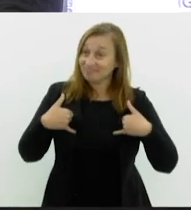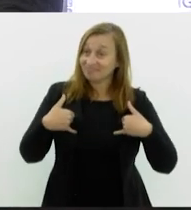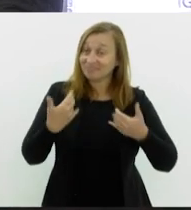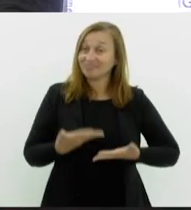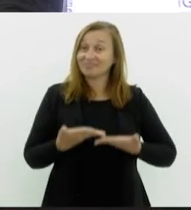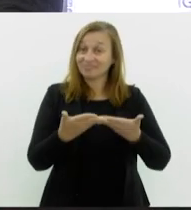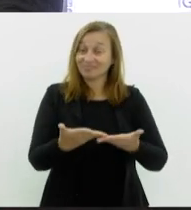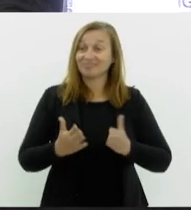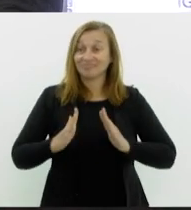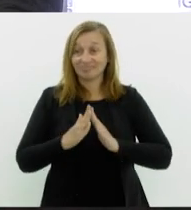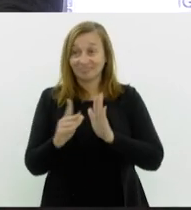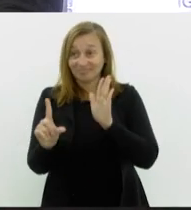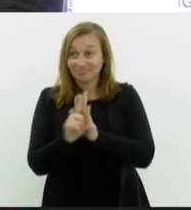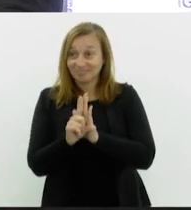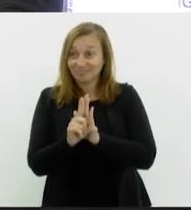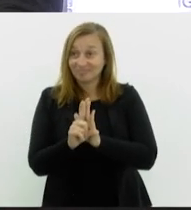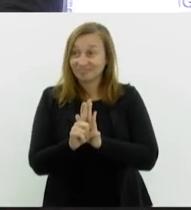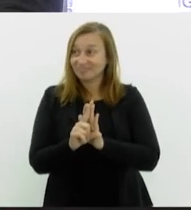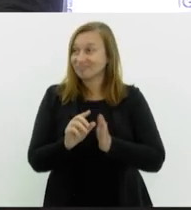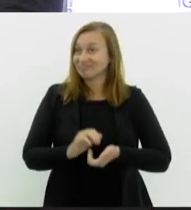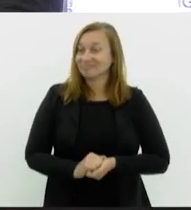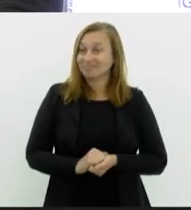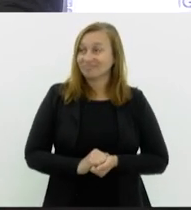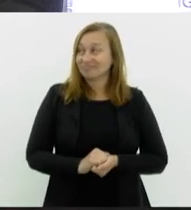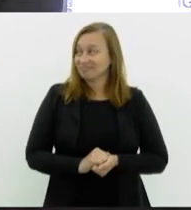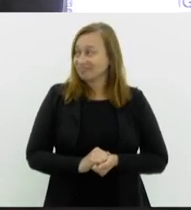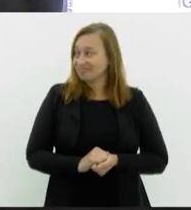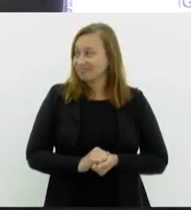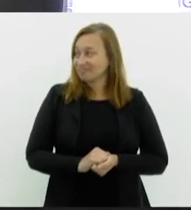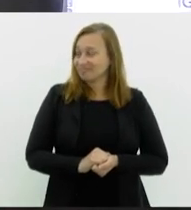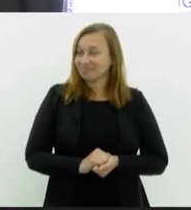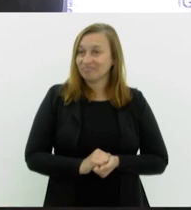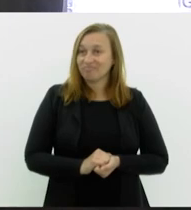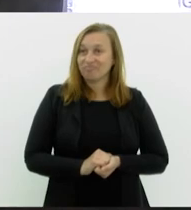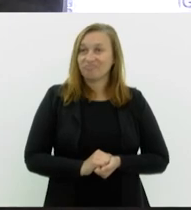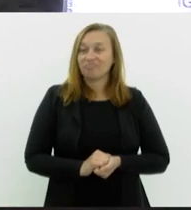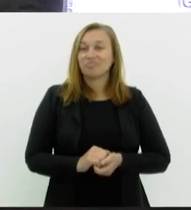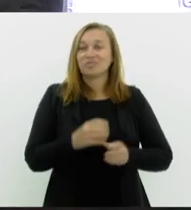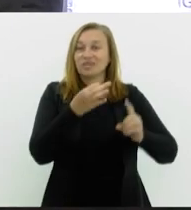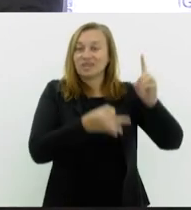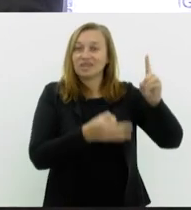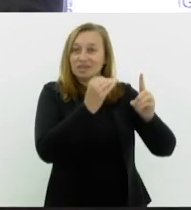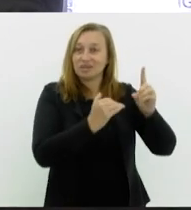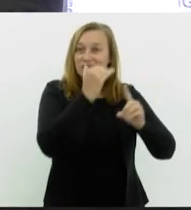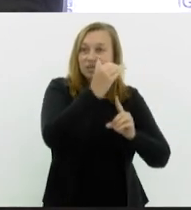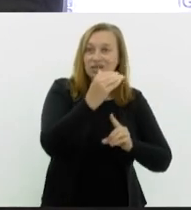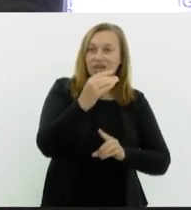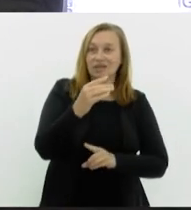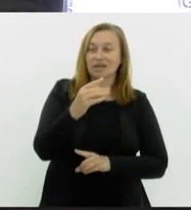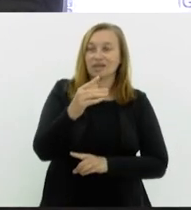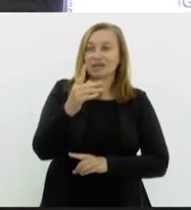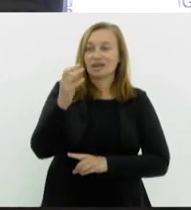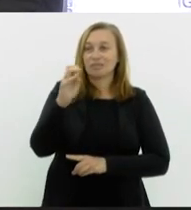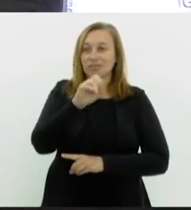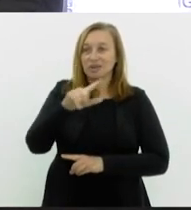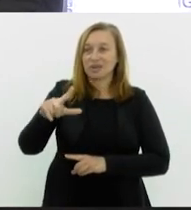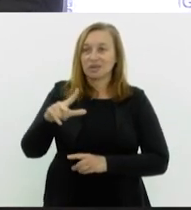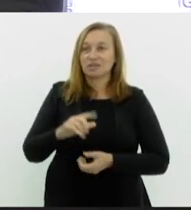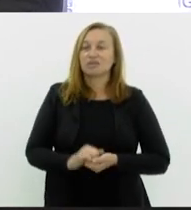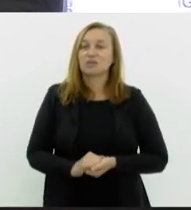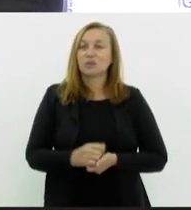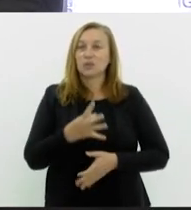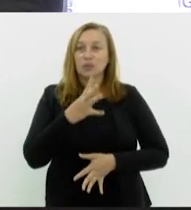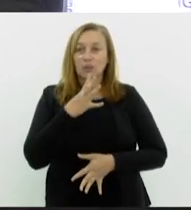Casa Legislativa. Nosso agraciado é o desembargador Gabriel de Oliveira Zéfiro, um reconhecimento